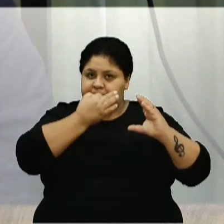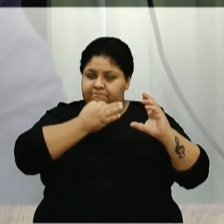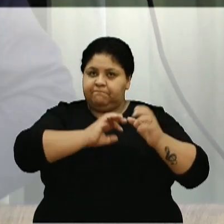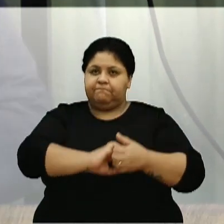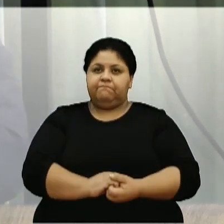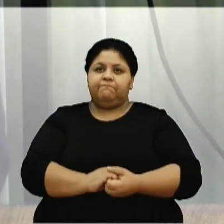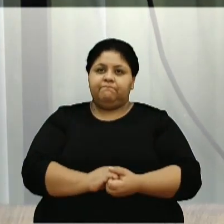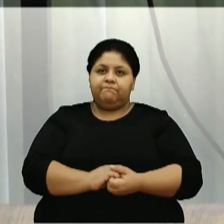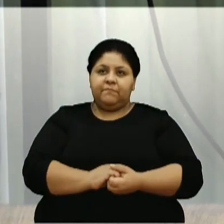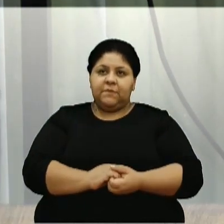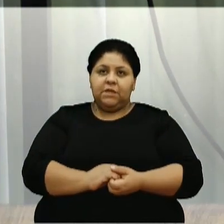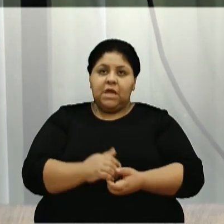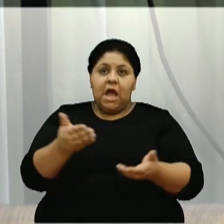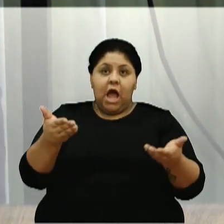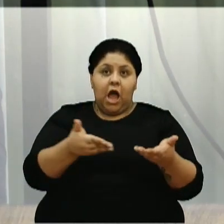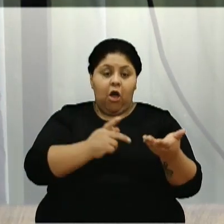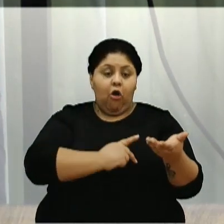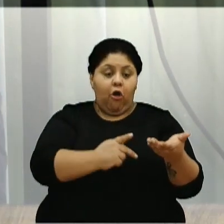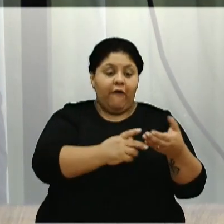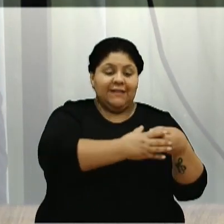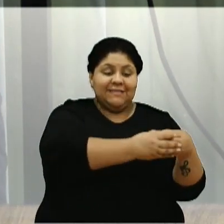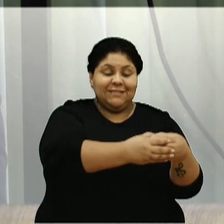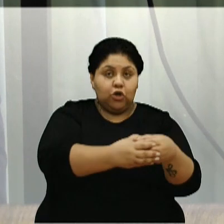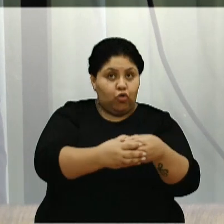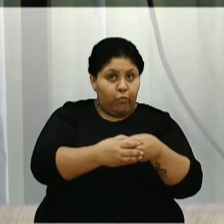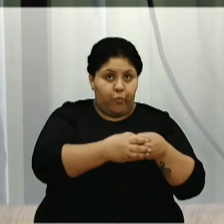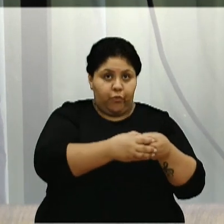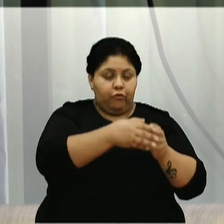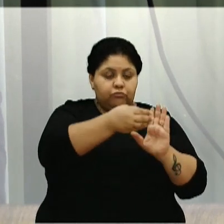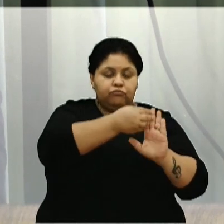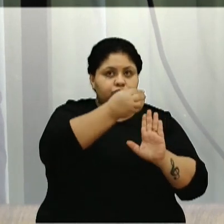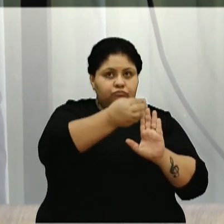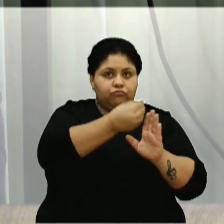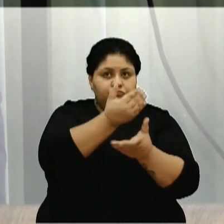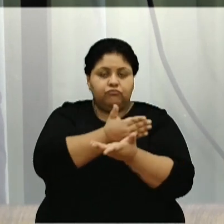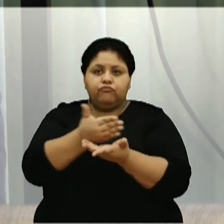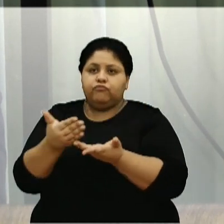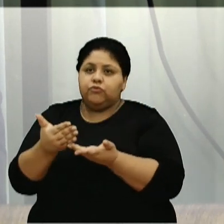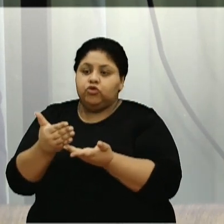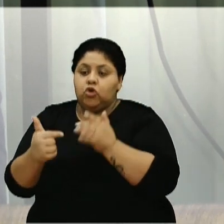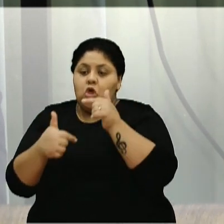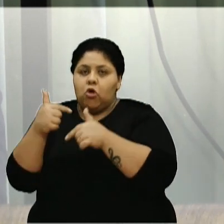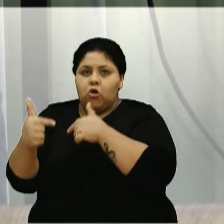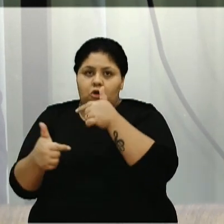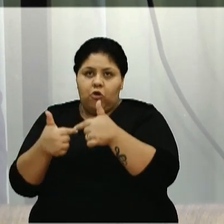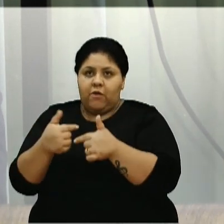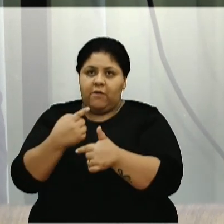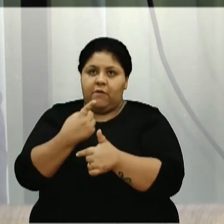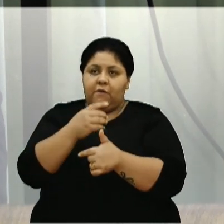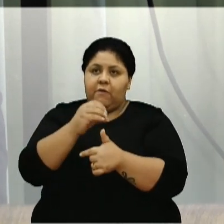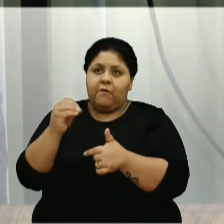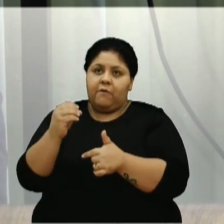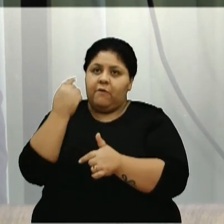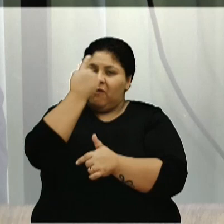Na condição de presidente desta Comissão de Orçamento, inicio então os trabalhos às 10 horas do